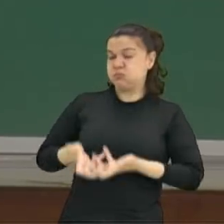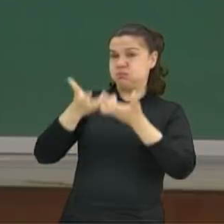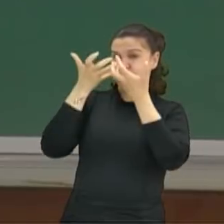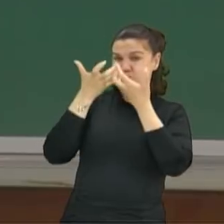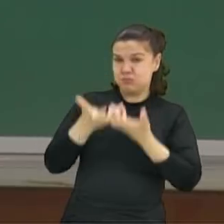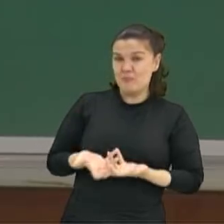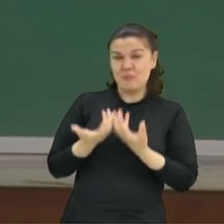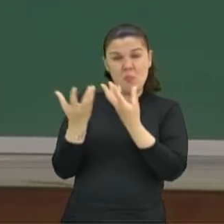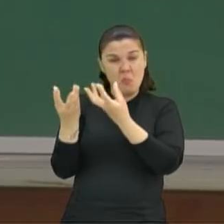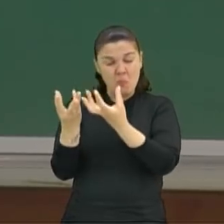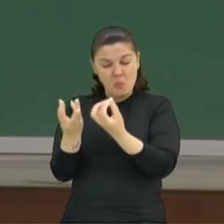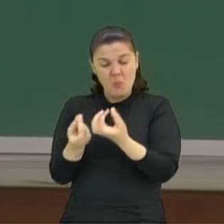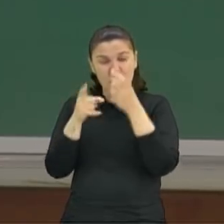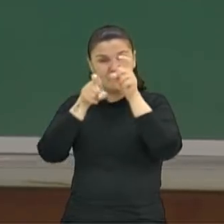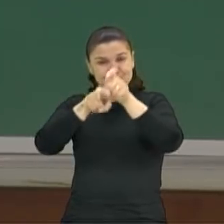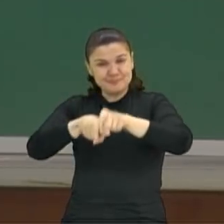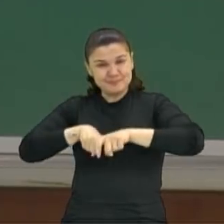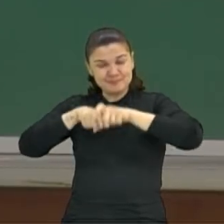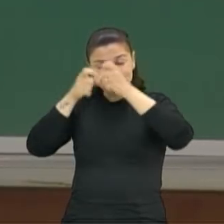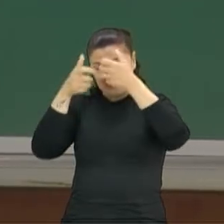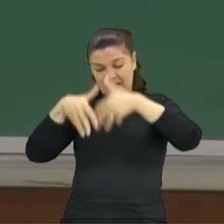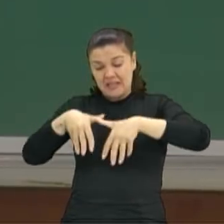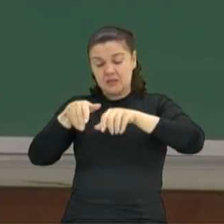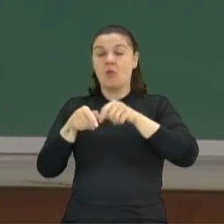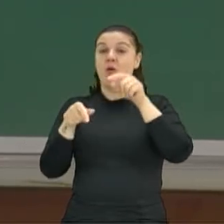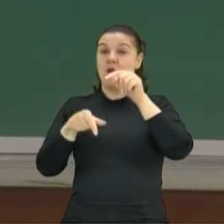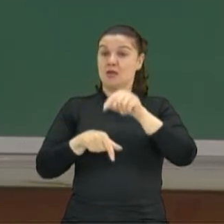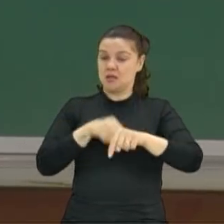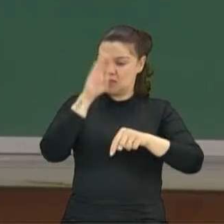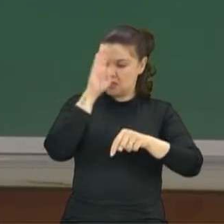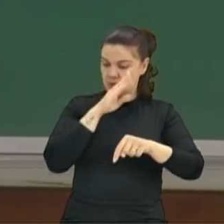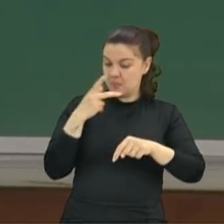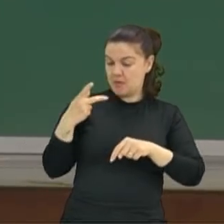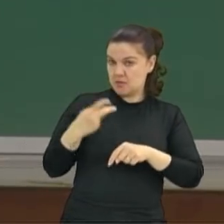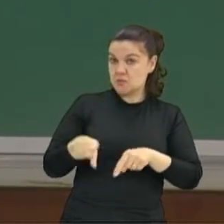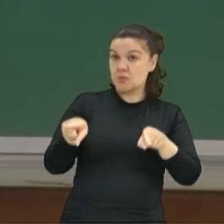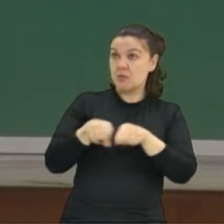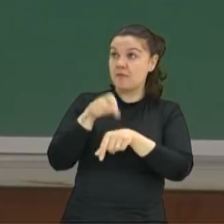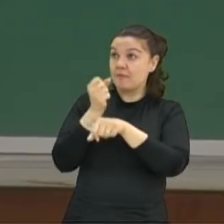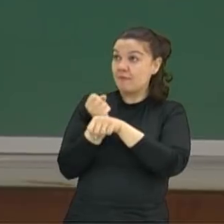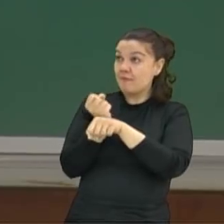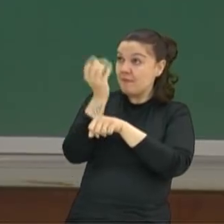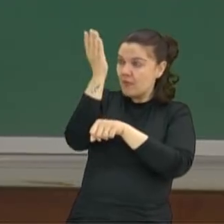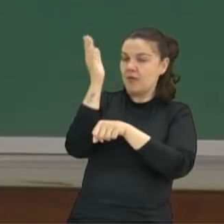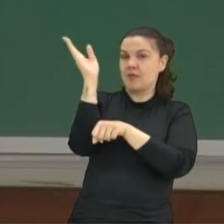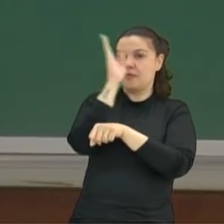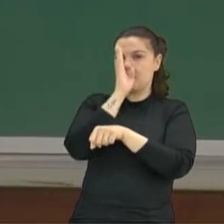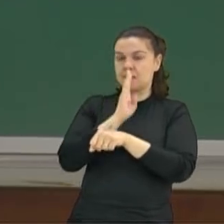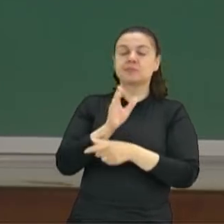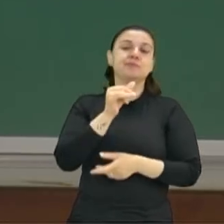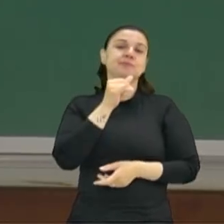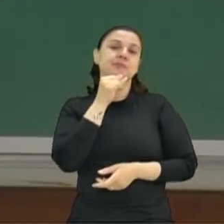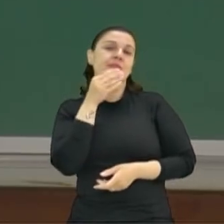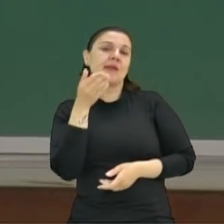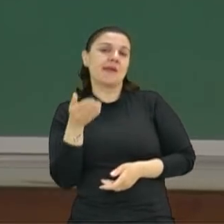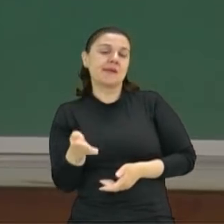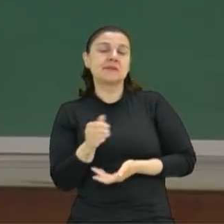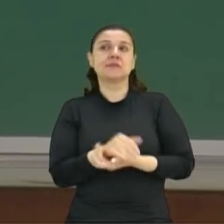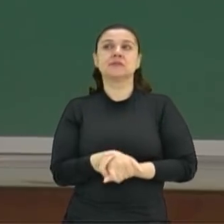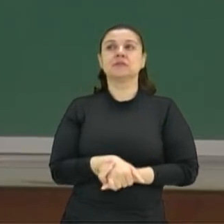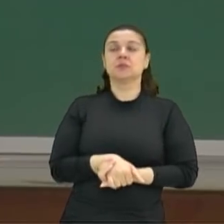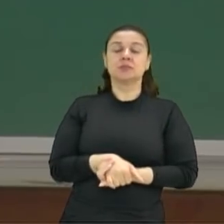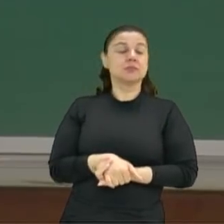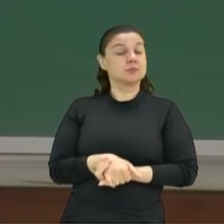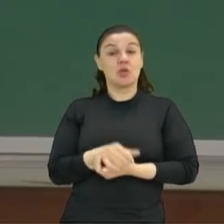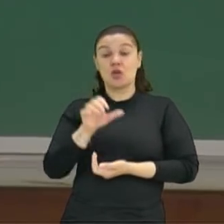em tão grande quantidade que ela abastece tanto o mercado interno quanto o mercado externo. Um exemplo disso a gente pode dar,